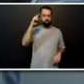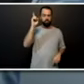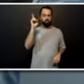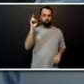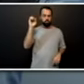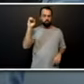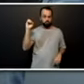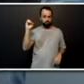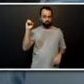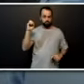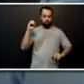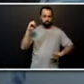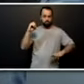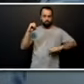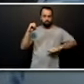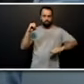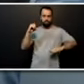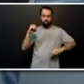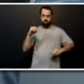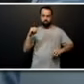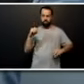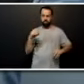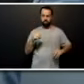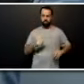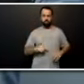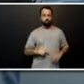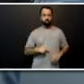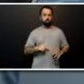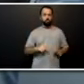10. Quanto que eu ando?